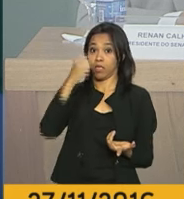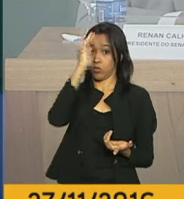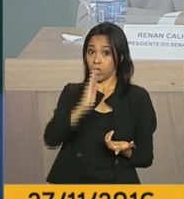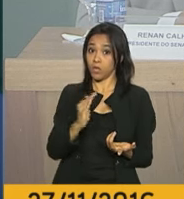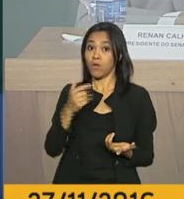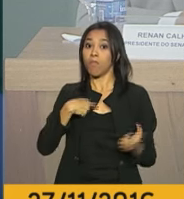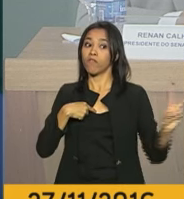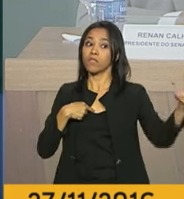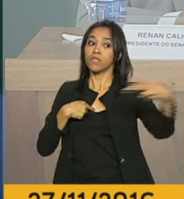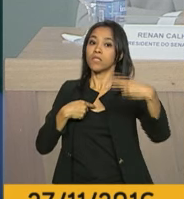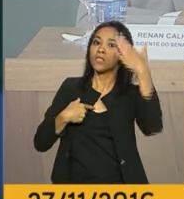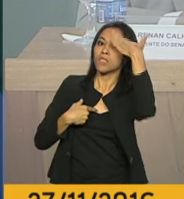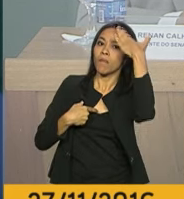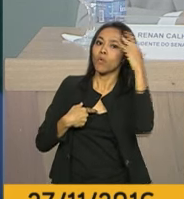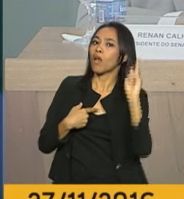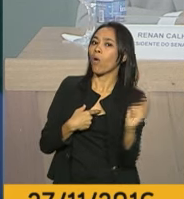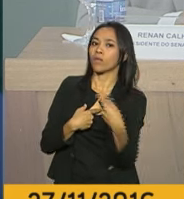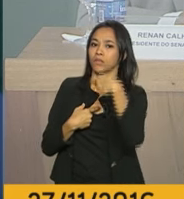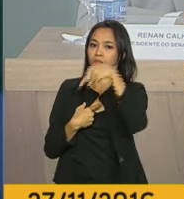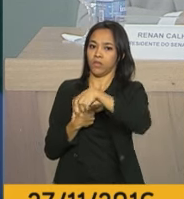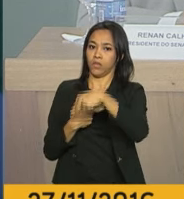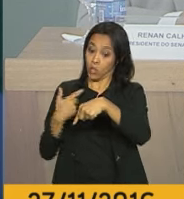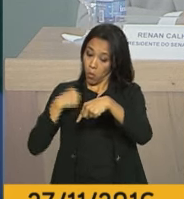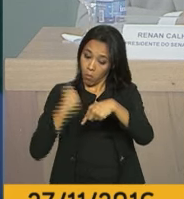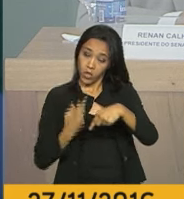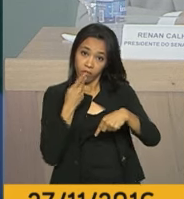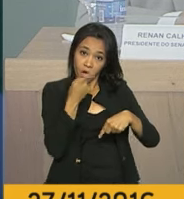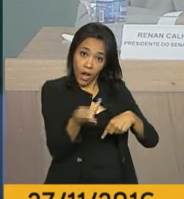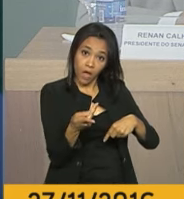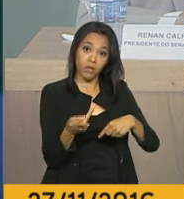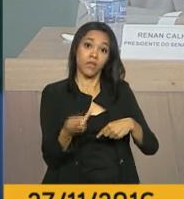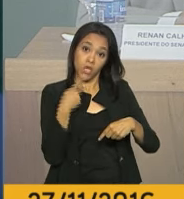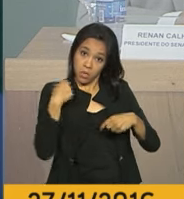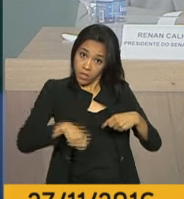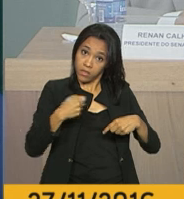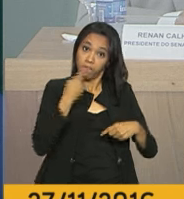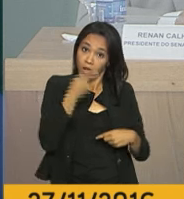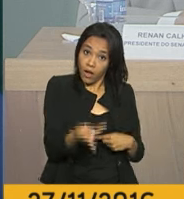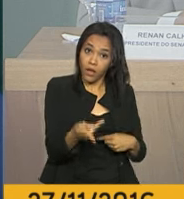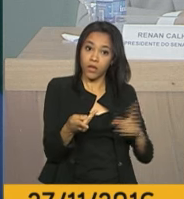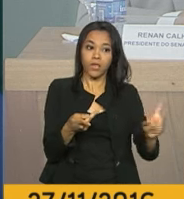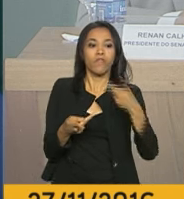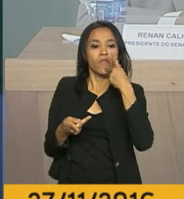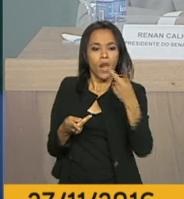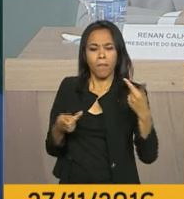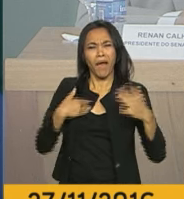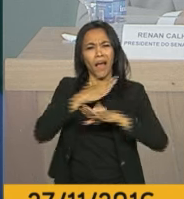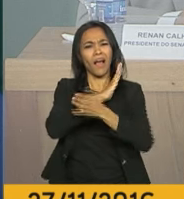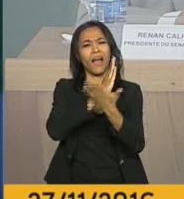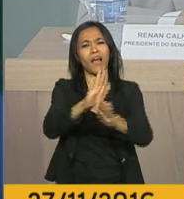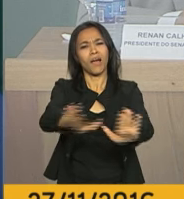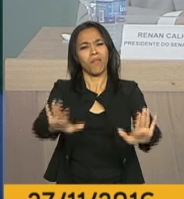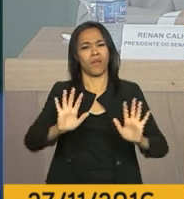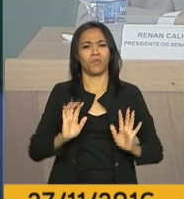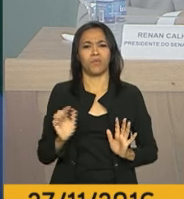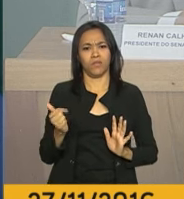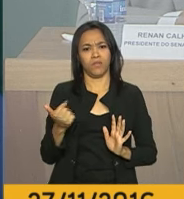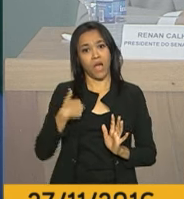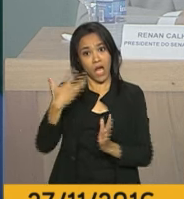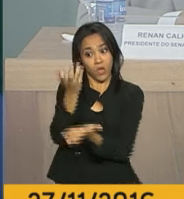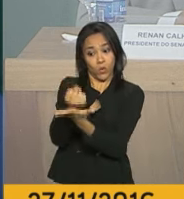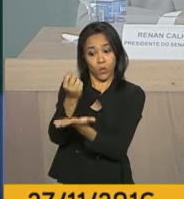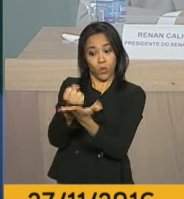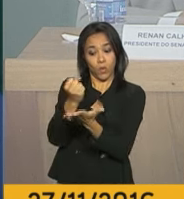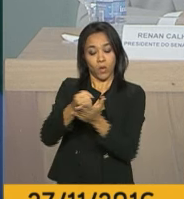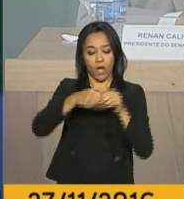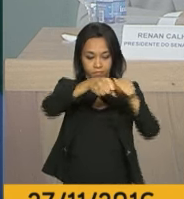que possam dizer e que eu possa dizer aquilo que devo dizer. Então, para acabar com essa história, daí fica lá no arquivo, não tem os